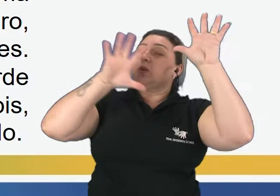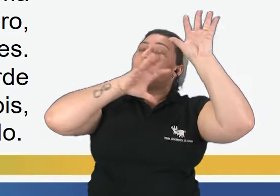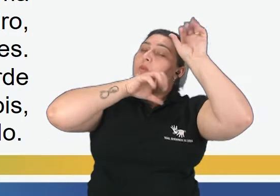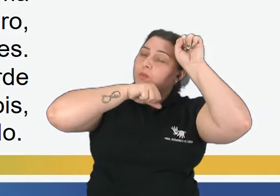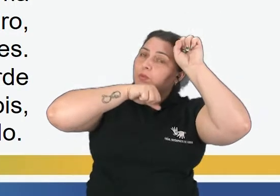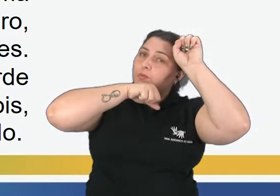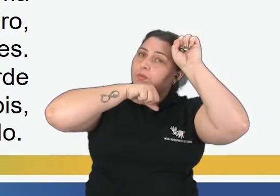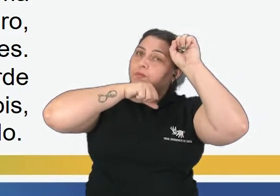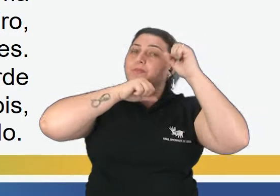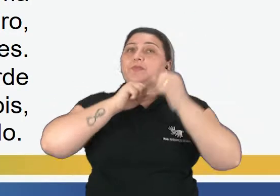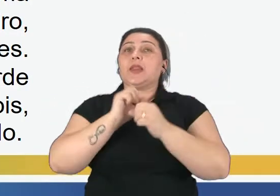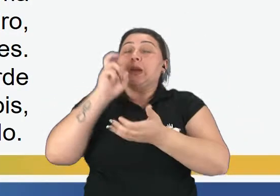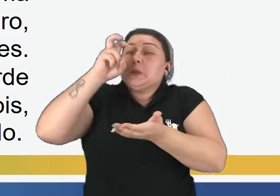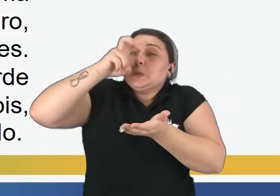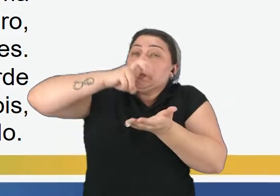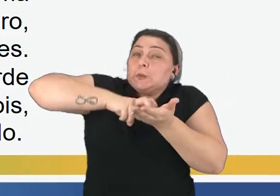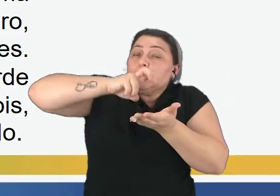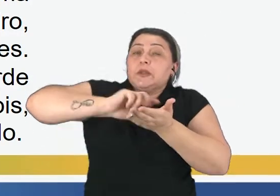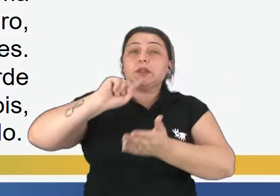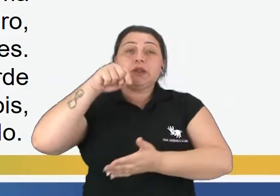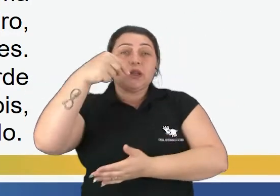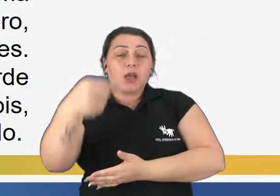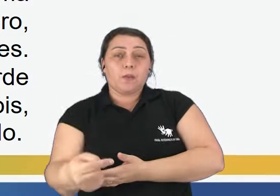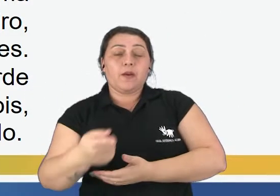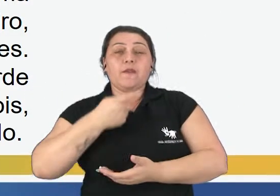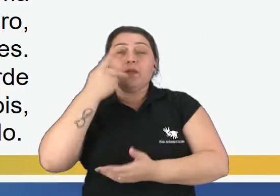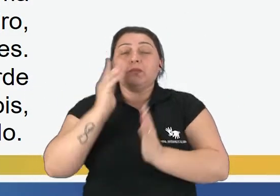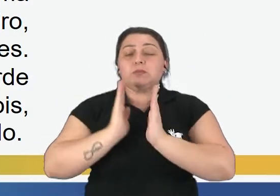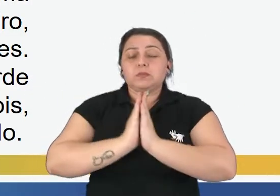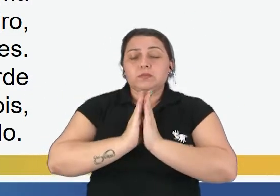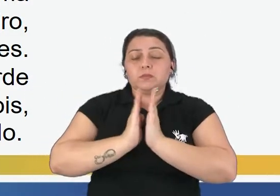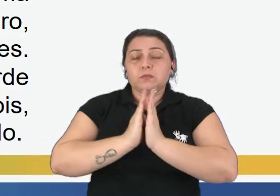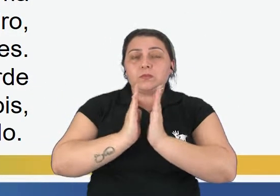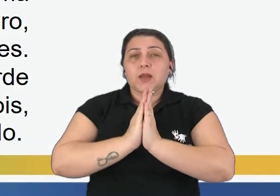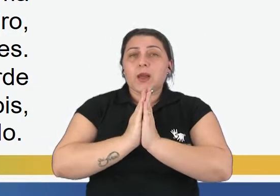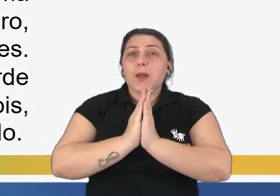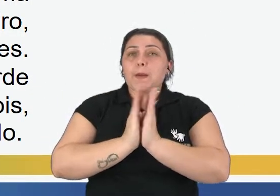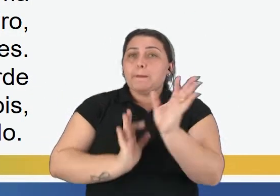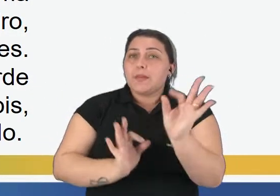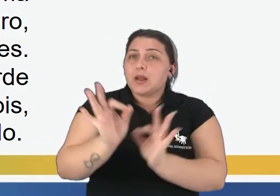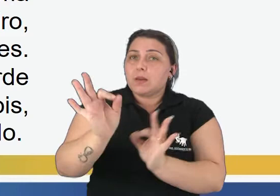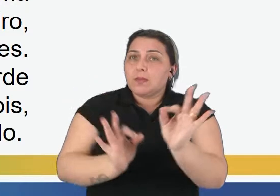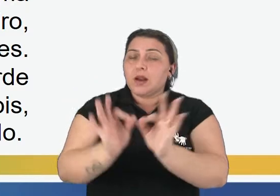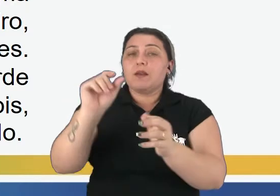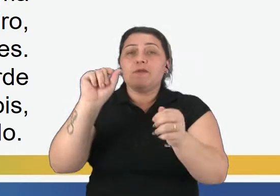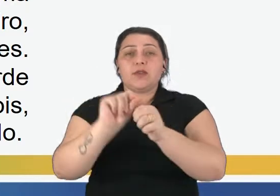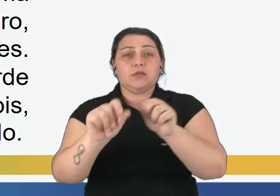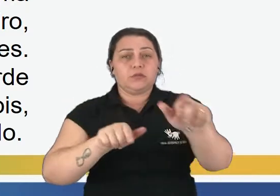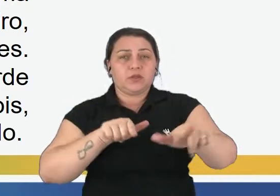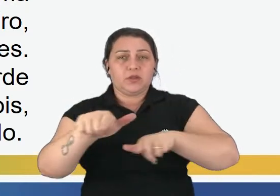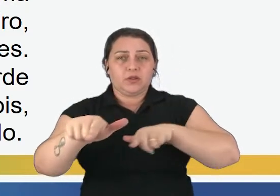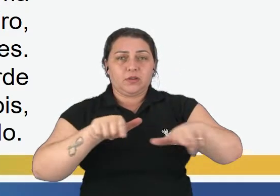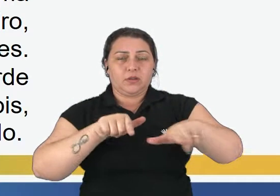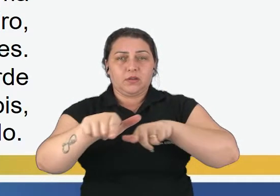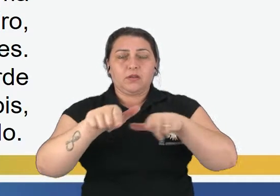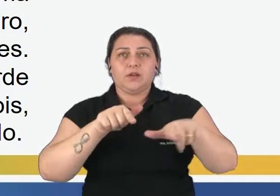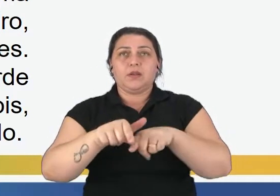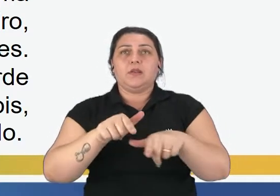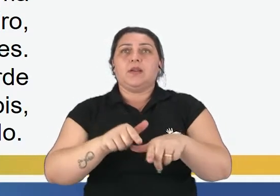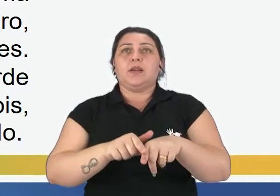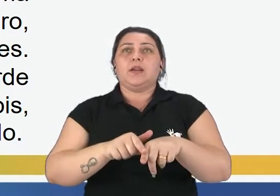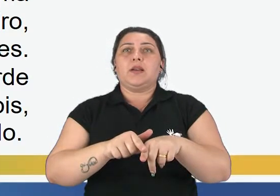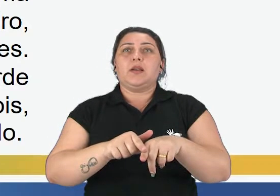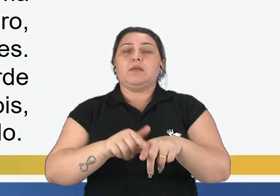adormeceu. De manhã cedo, depois de dizer suas orações, preparava-se para fazer seu trabalho, quando, para